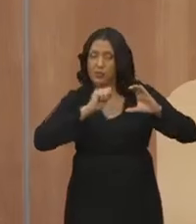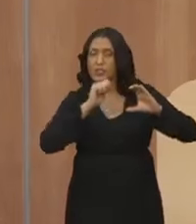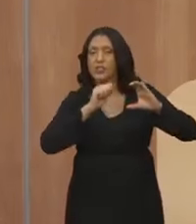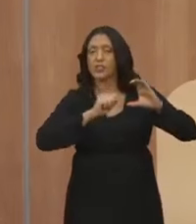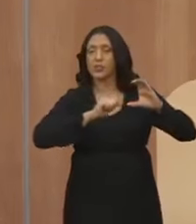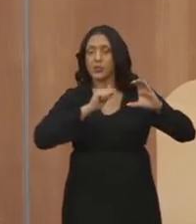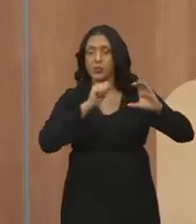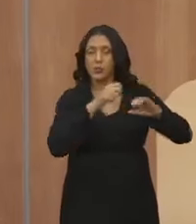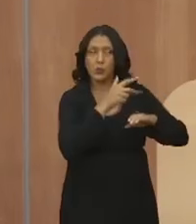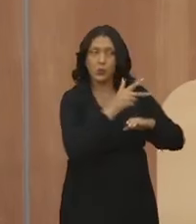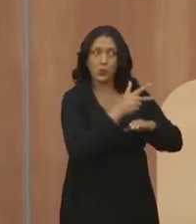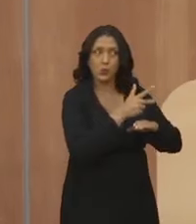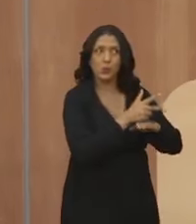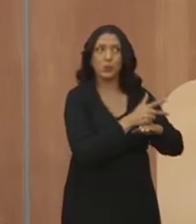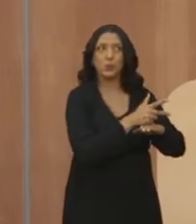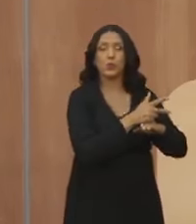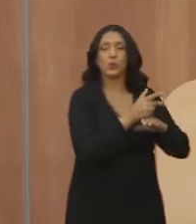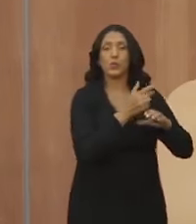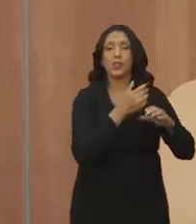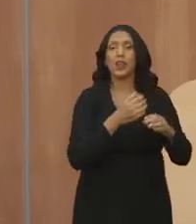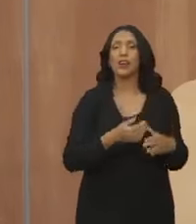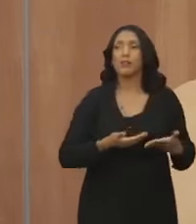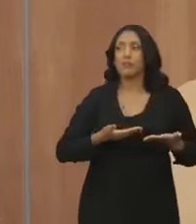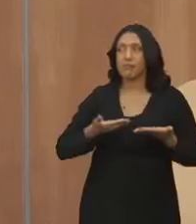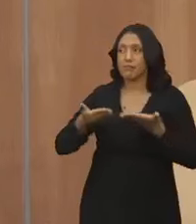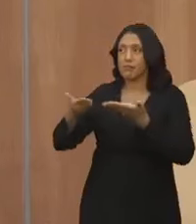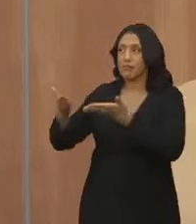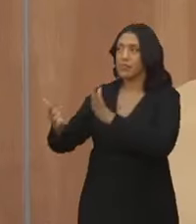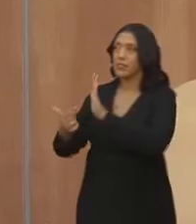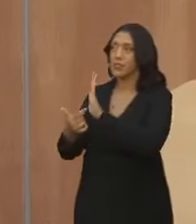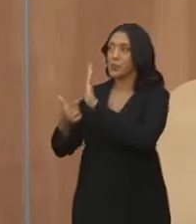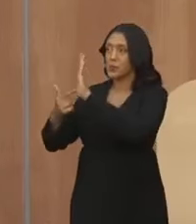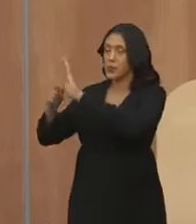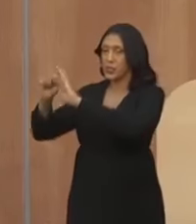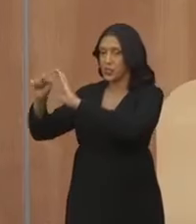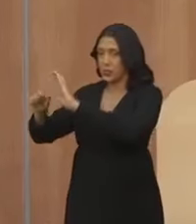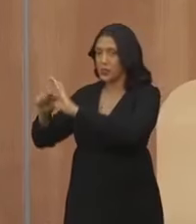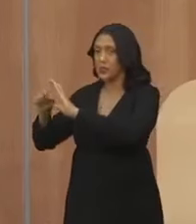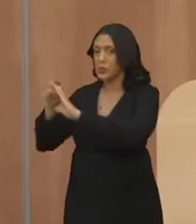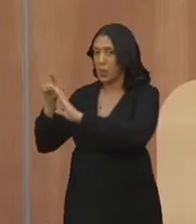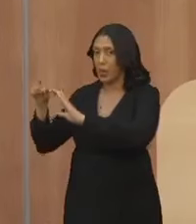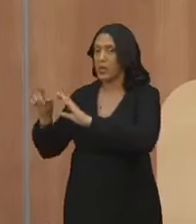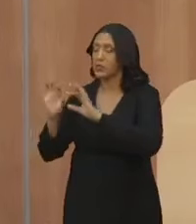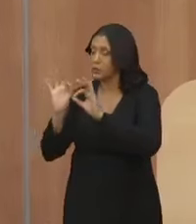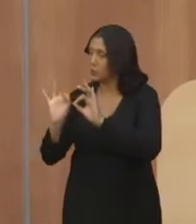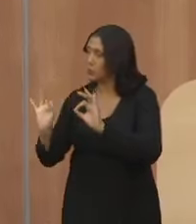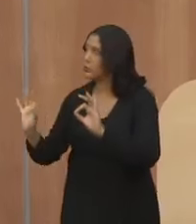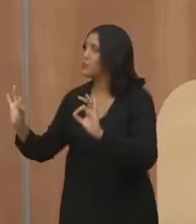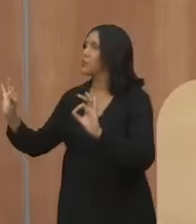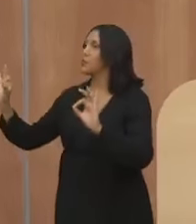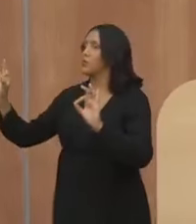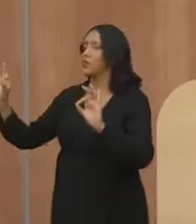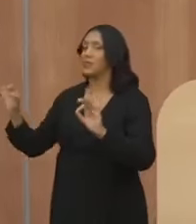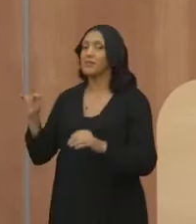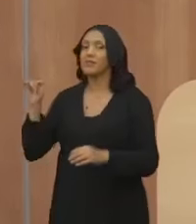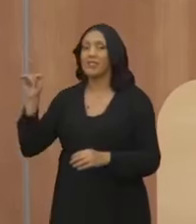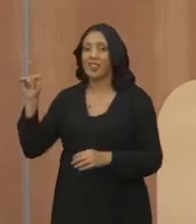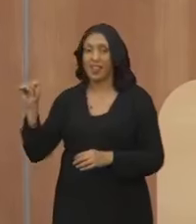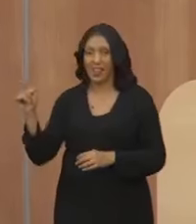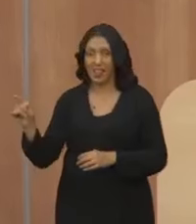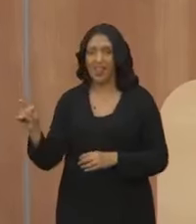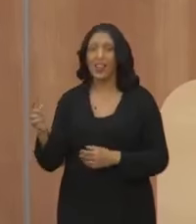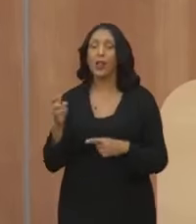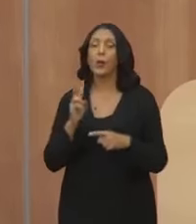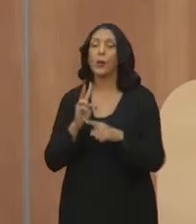cheguei lá, mostrei para o Valdemar Costa Neto, que ele fazia parte das rodovias. Ele falou,